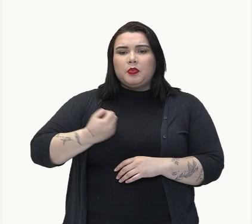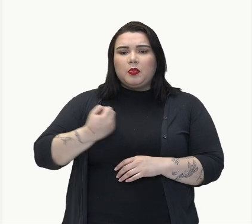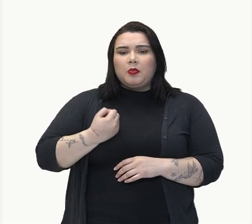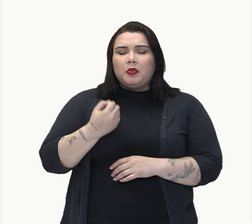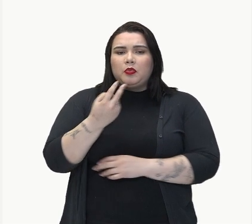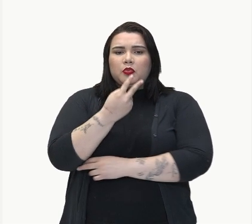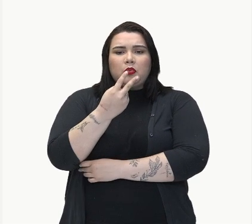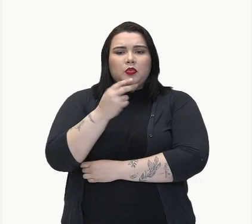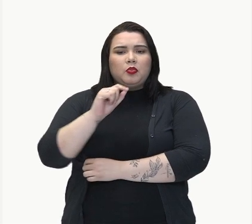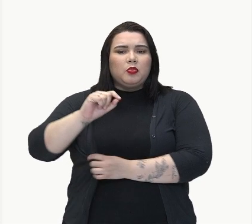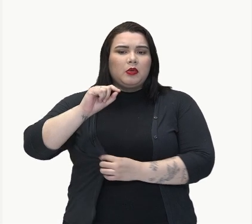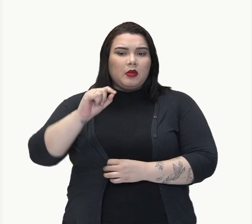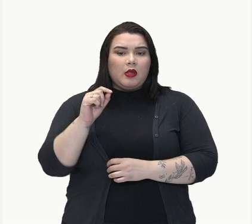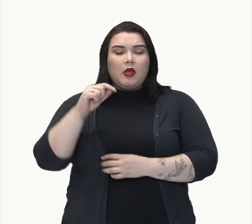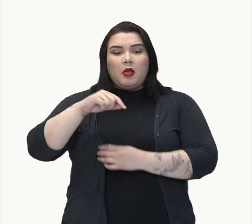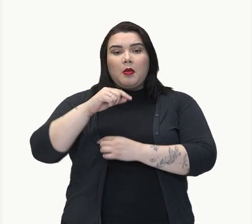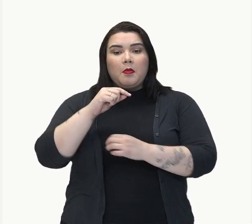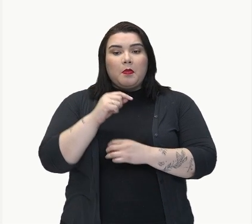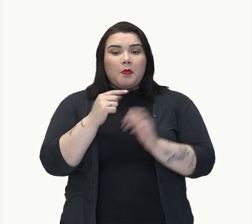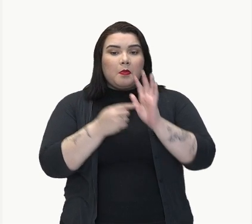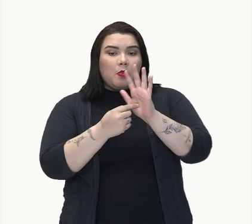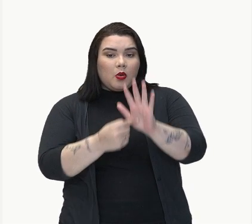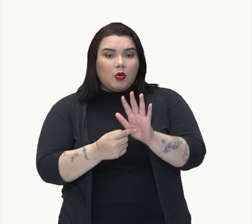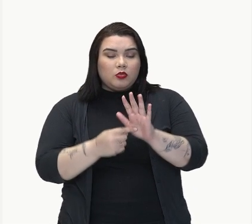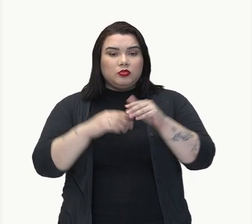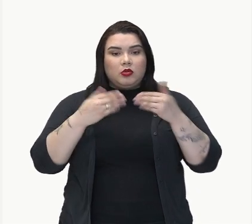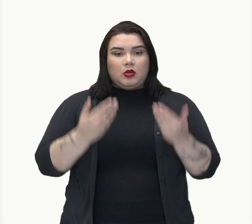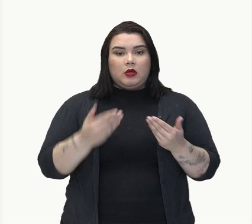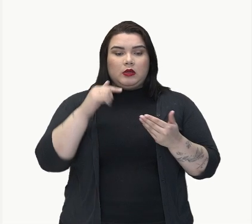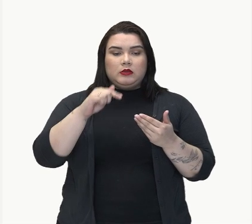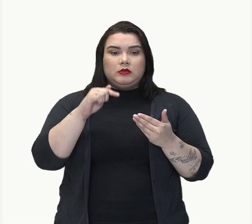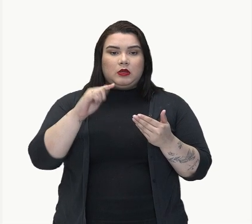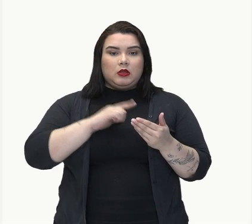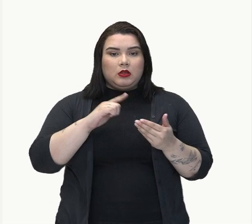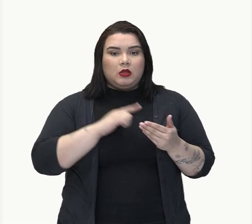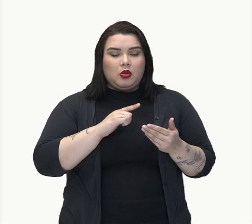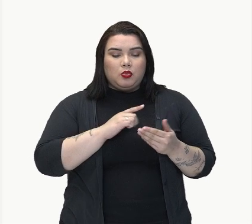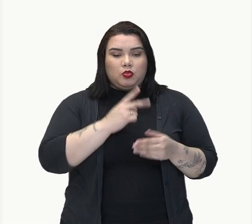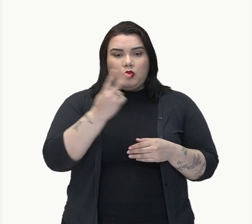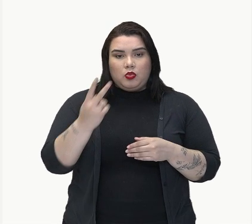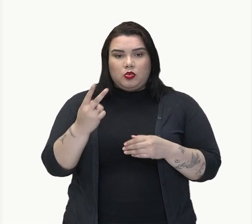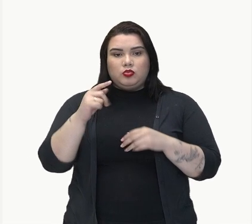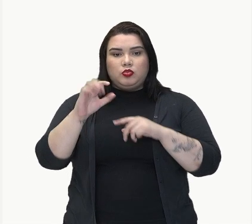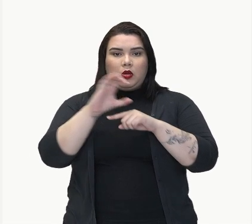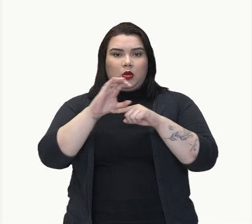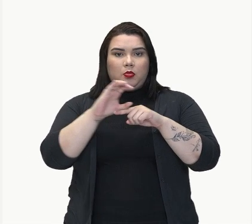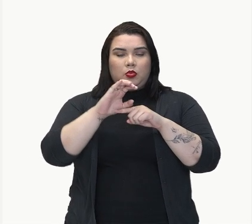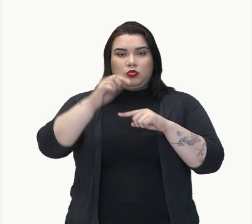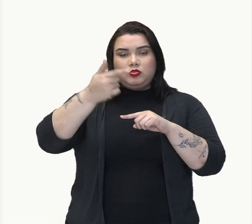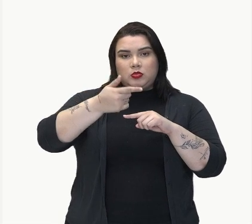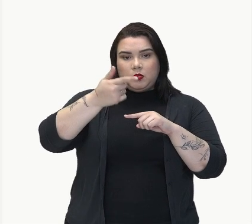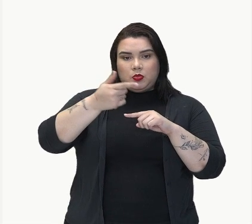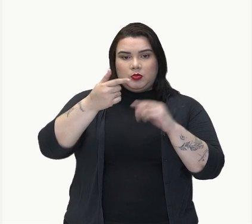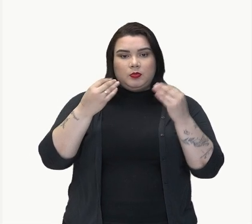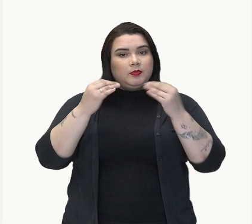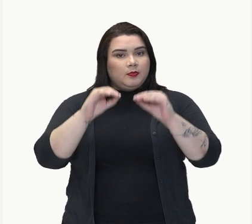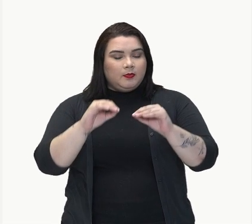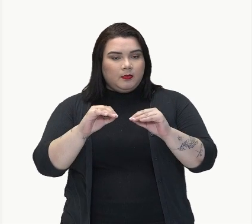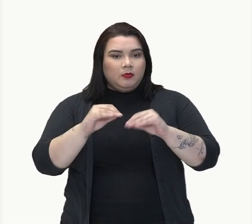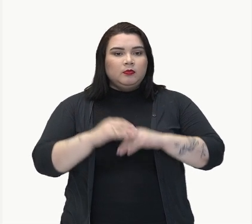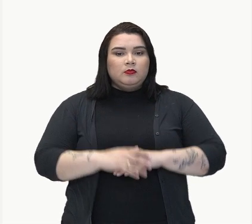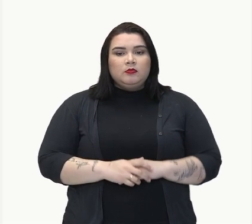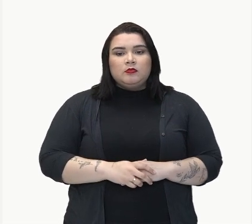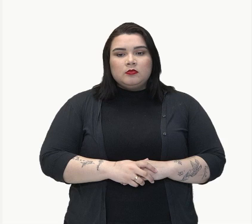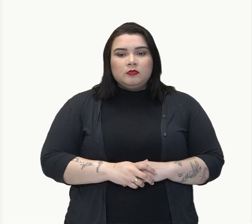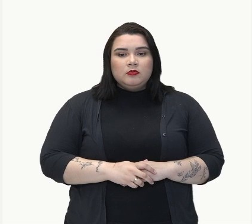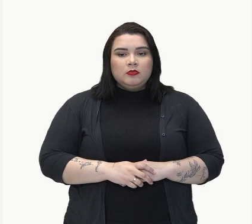a posição da dupla. A dupla está no carbono 2, tá? E esse aqui,